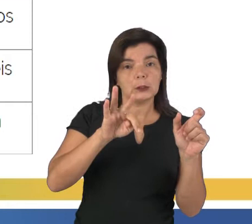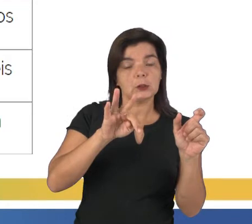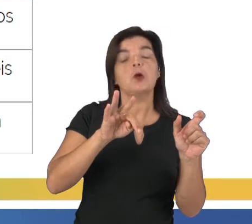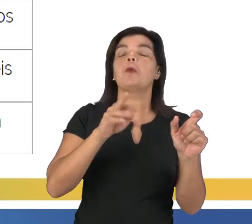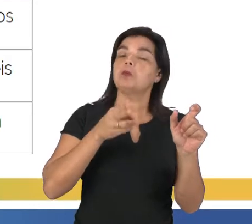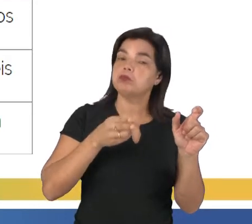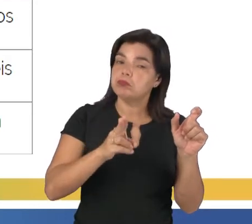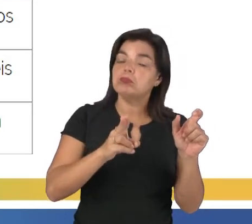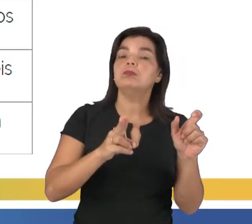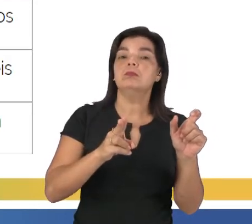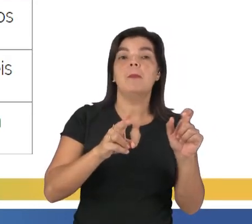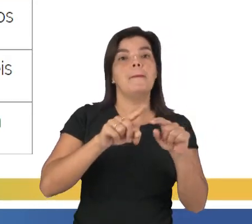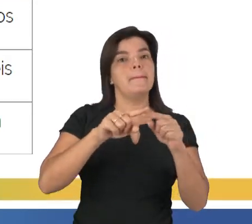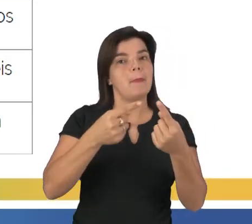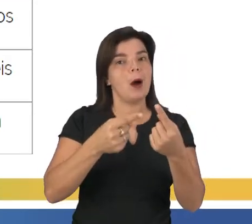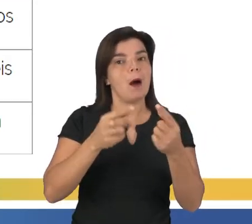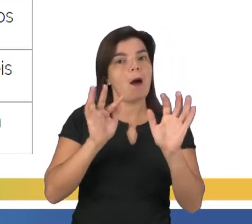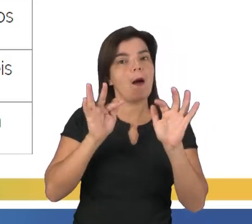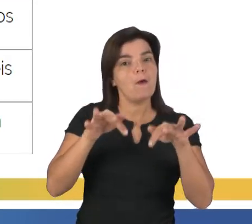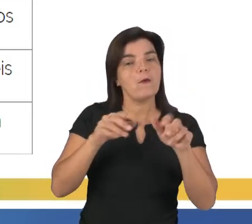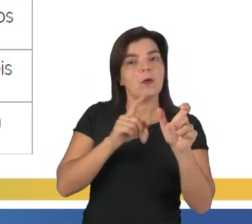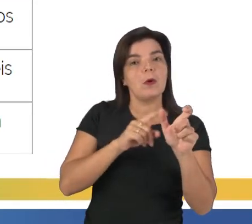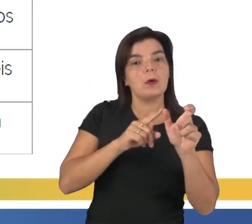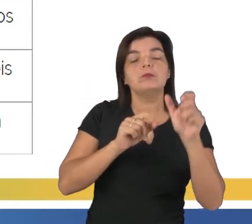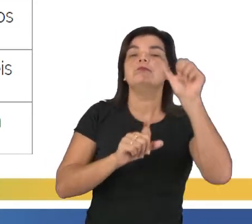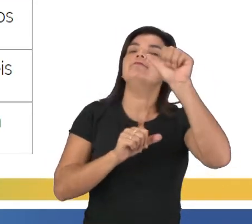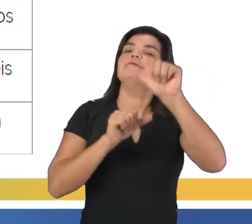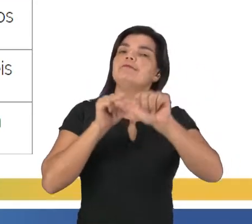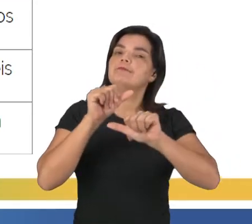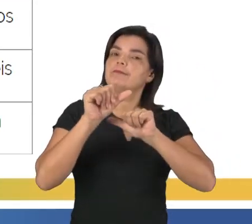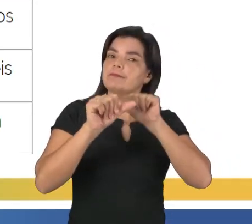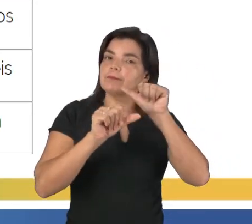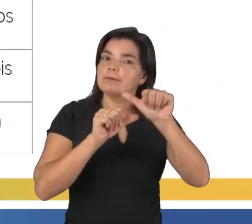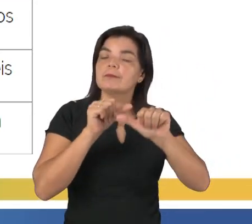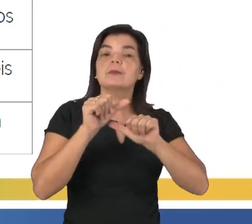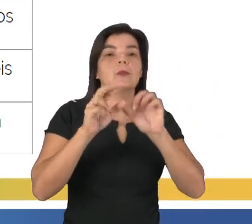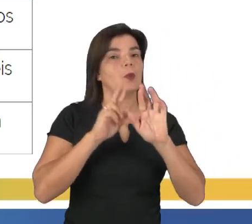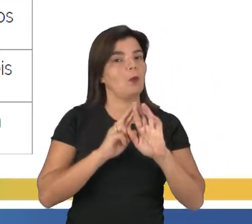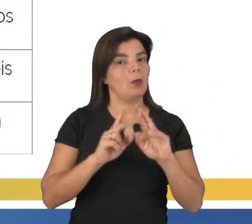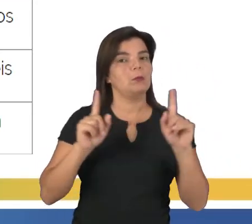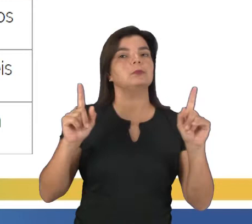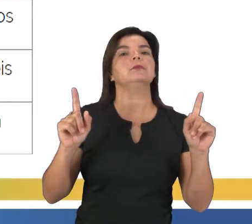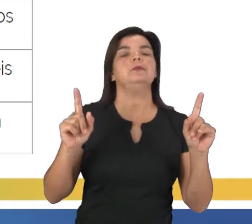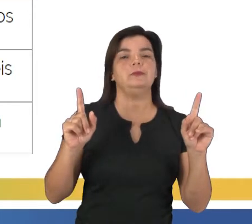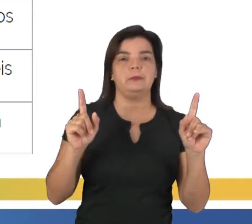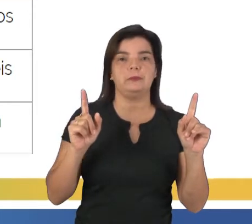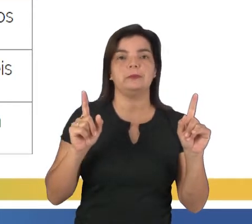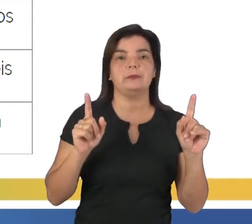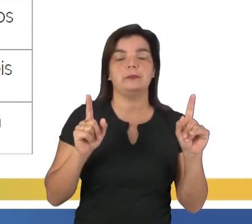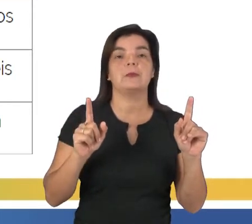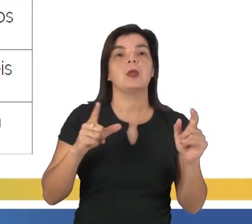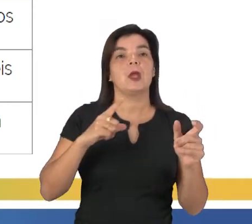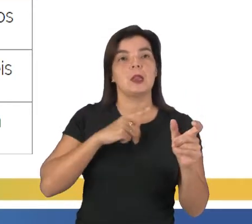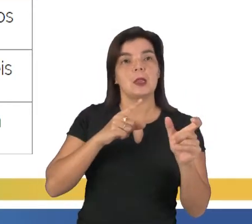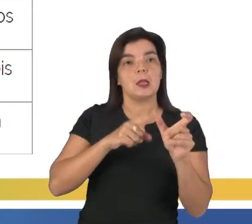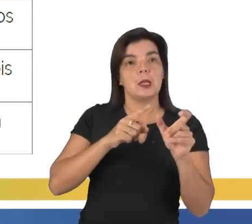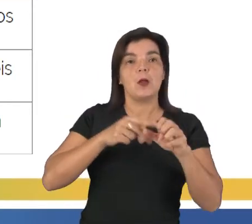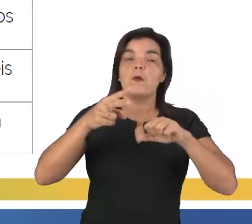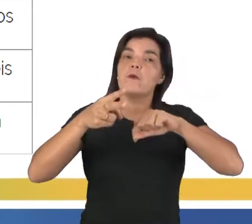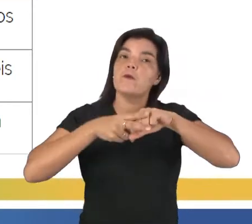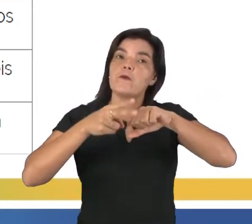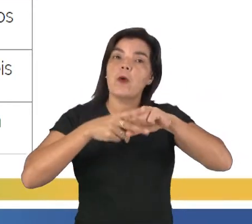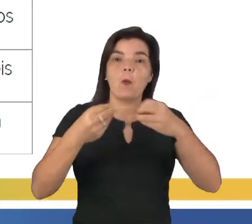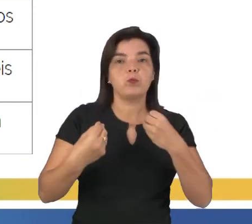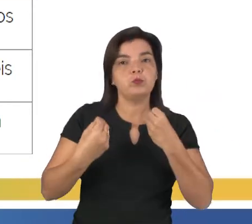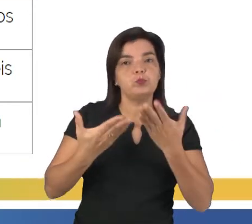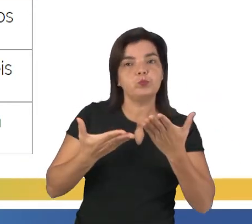ele até permaneceu. Mas observem que as desinências são diferentes, tá, galerinha? Aí nós temos o